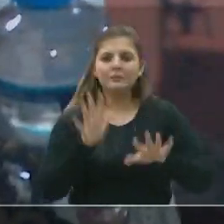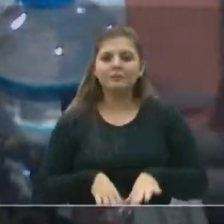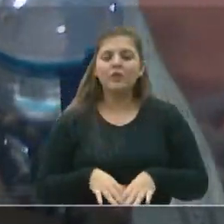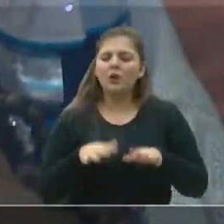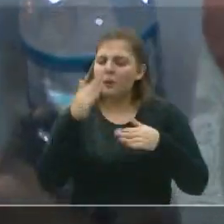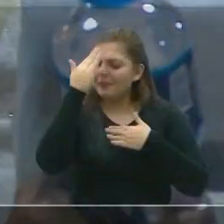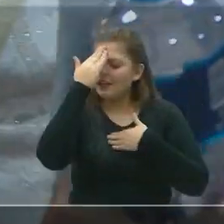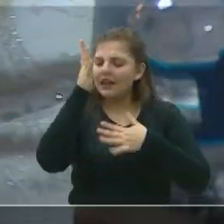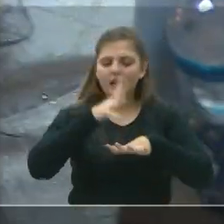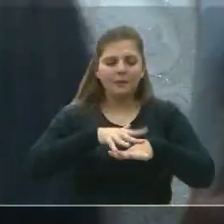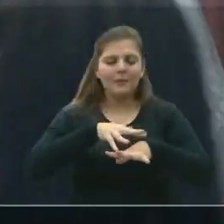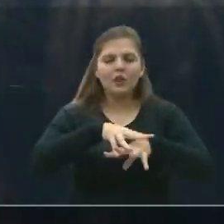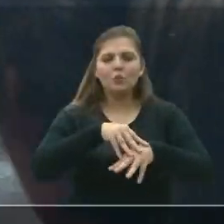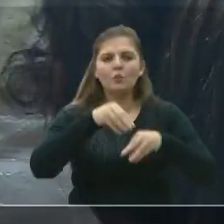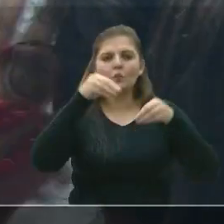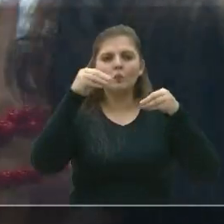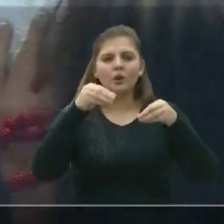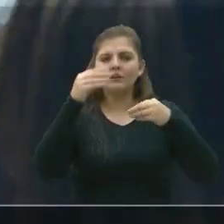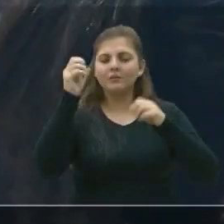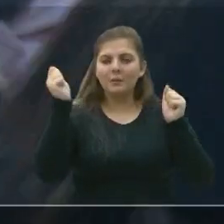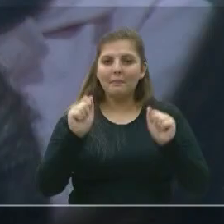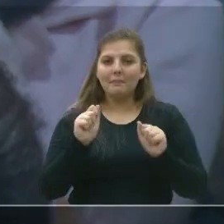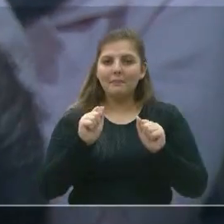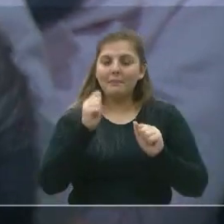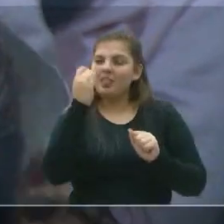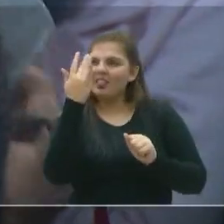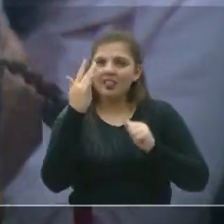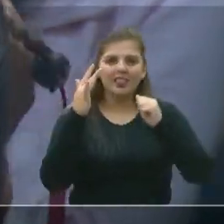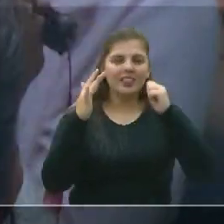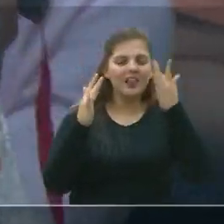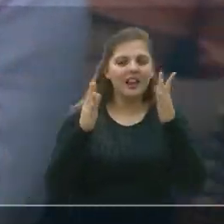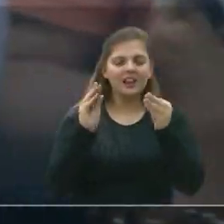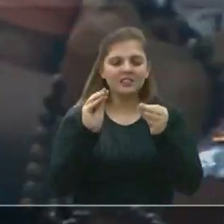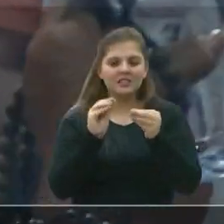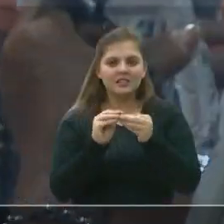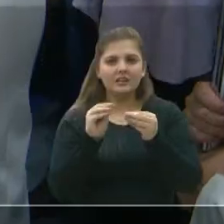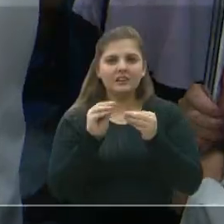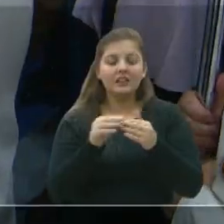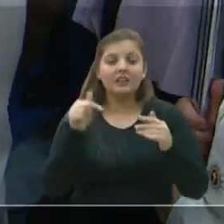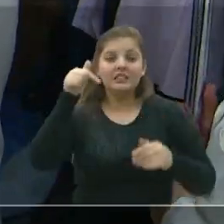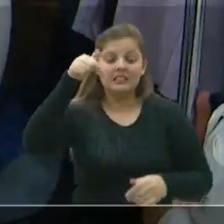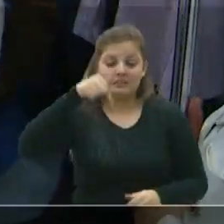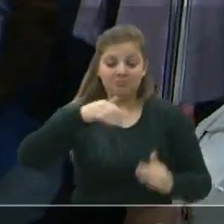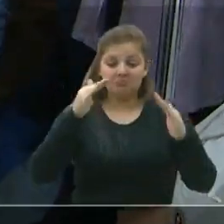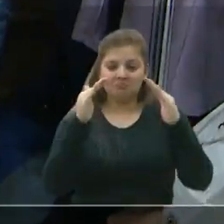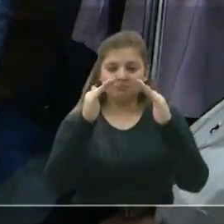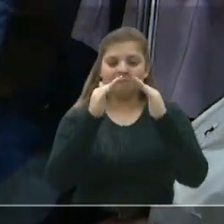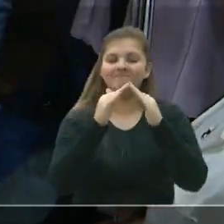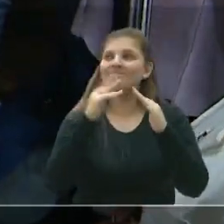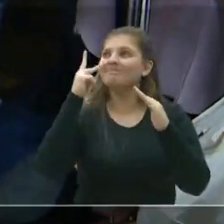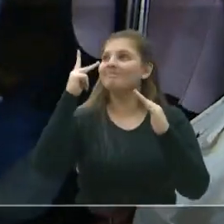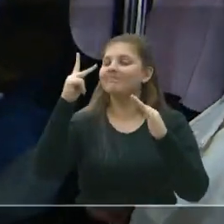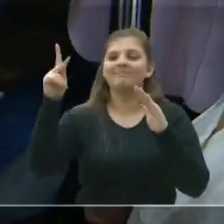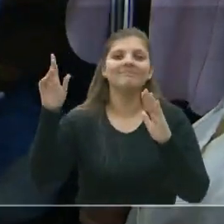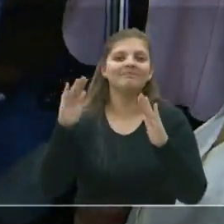tantos milagres que tu realiza. Declara família. Essa casa